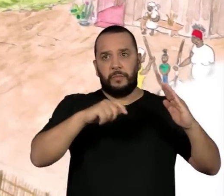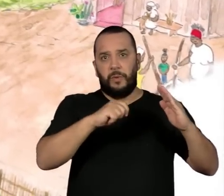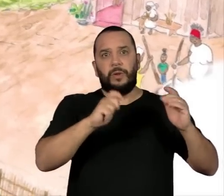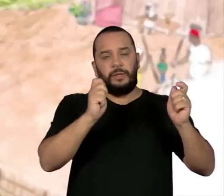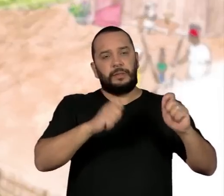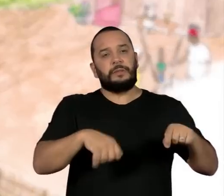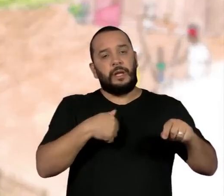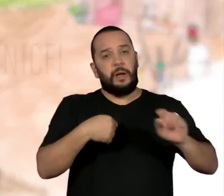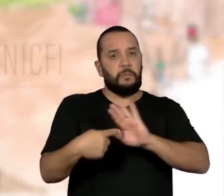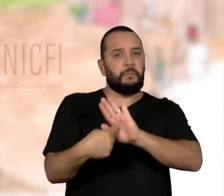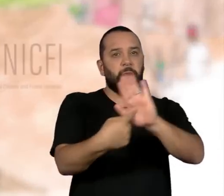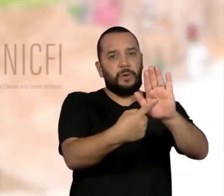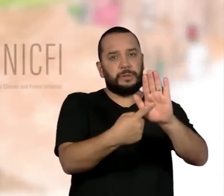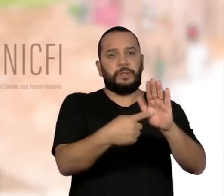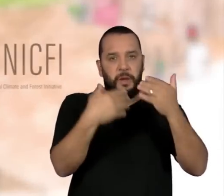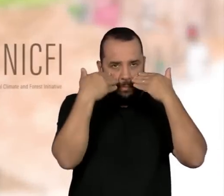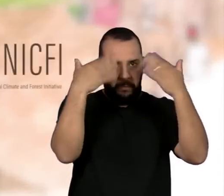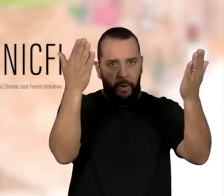mapa.